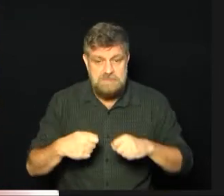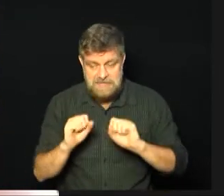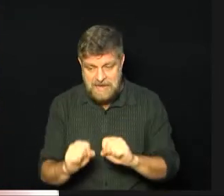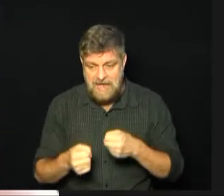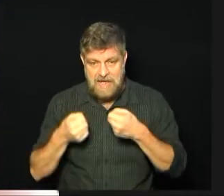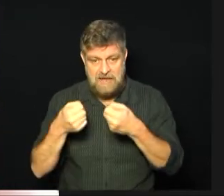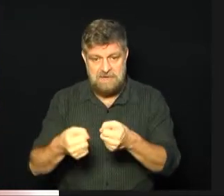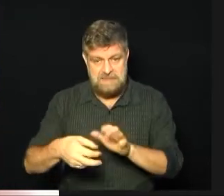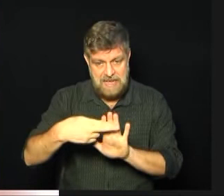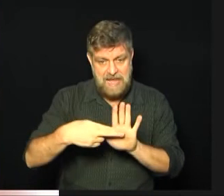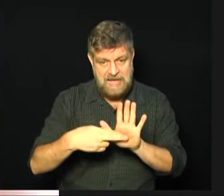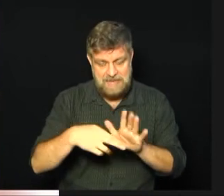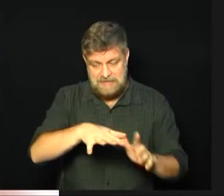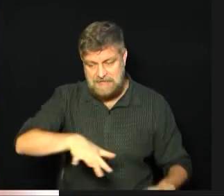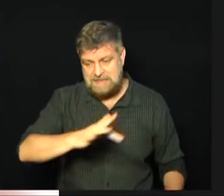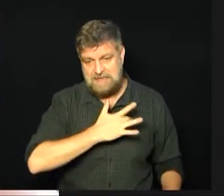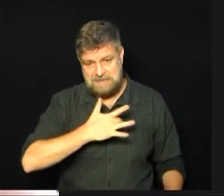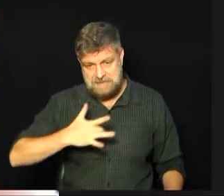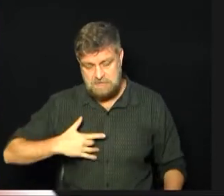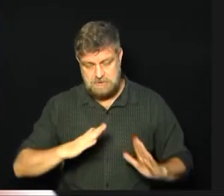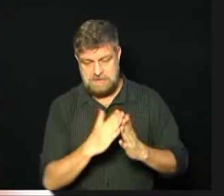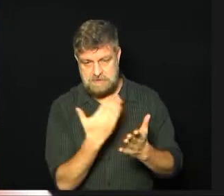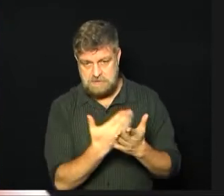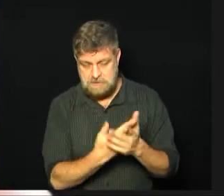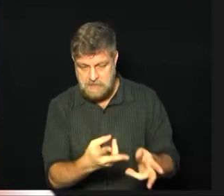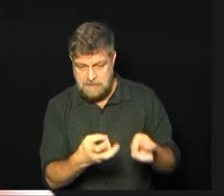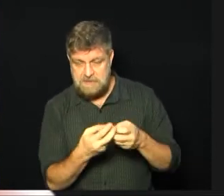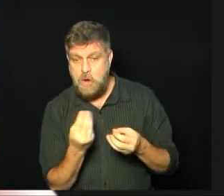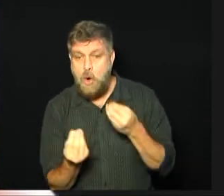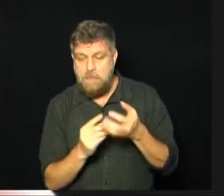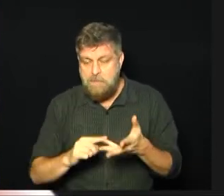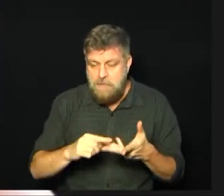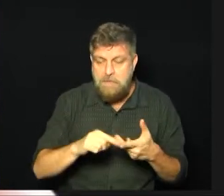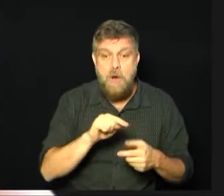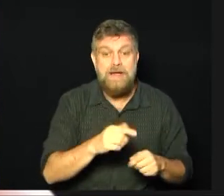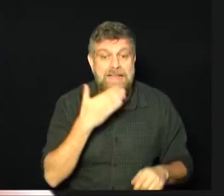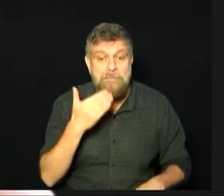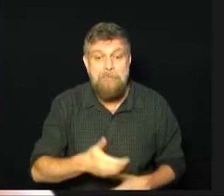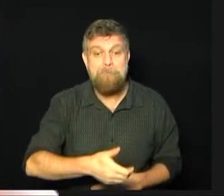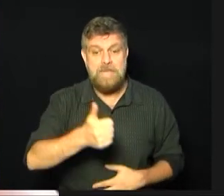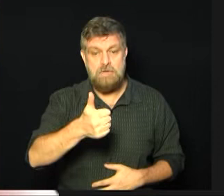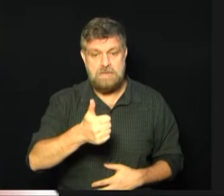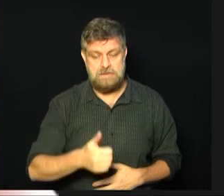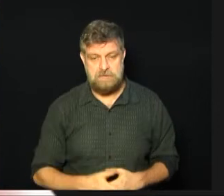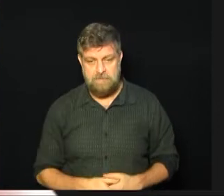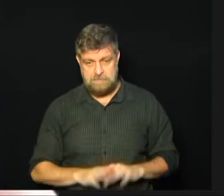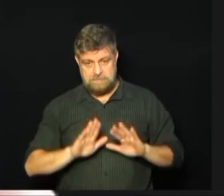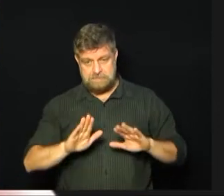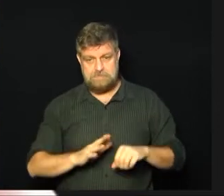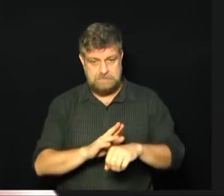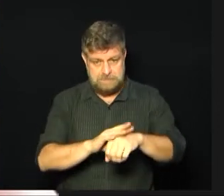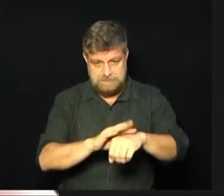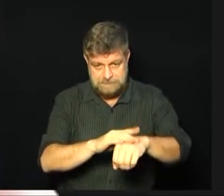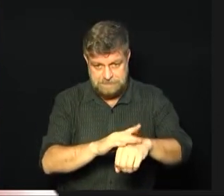as recomendações sanitárias na escola e ver se tem alguma coisa que precisa ser melhorada nas escolas. Mas ela é uma